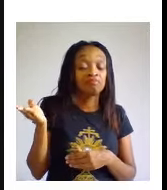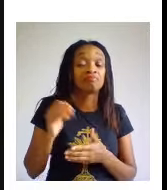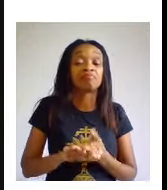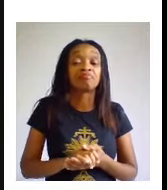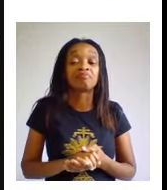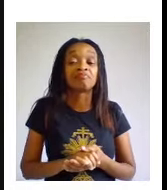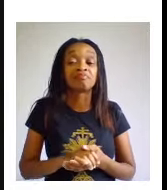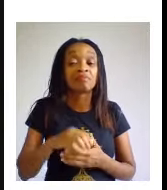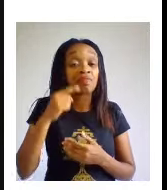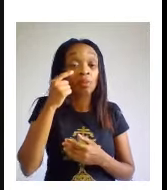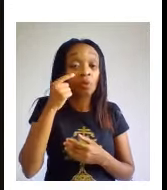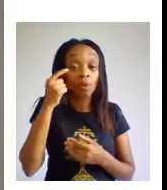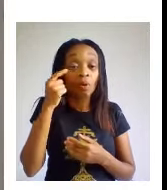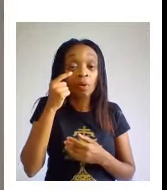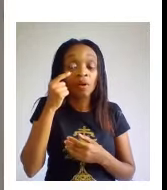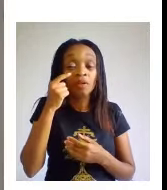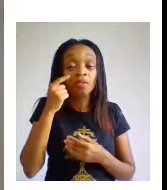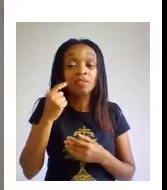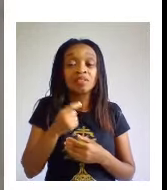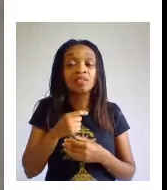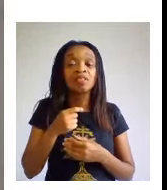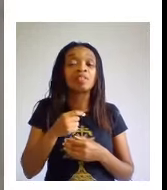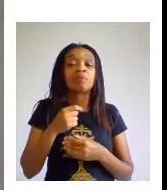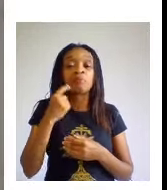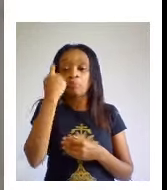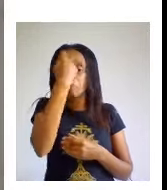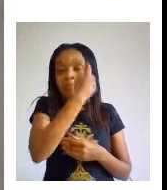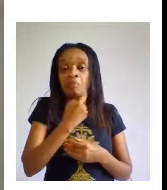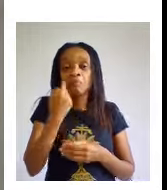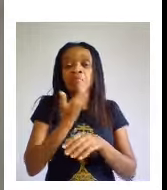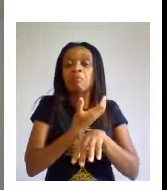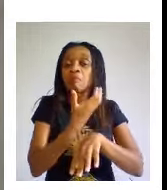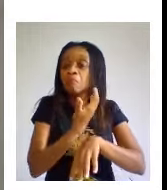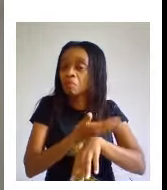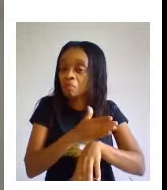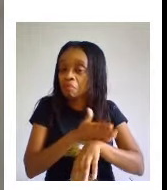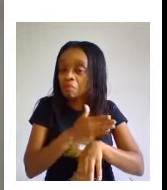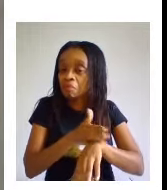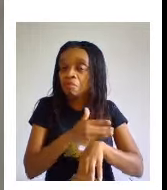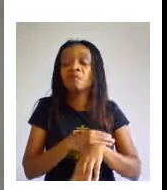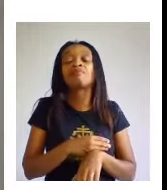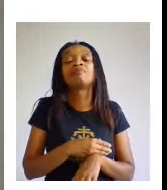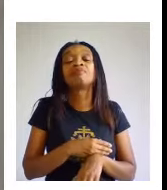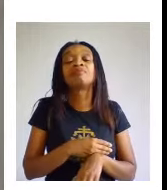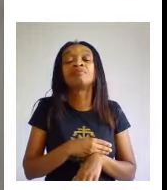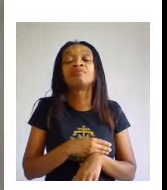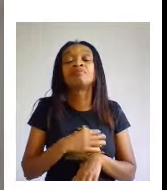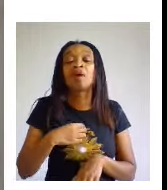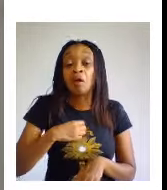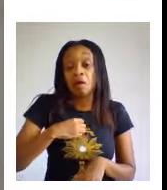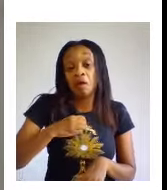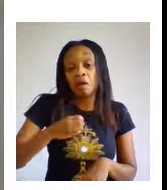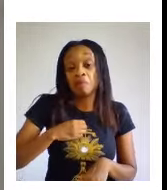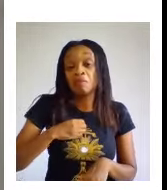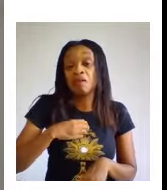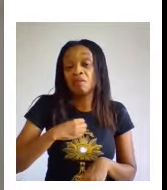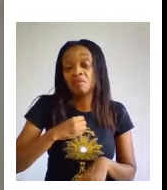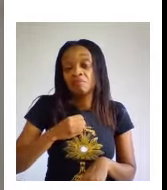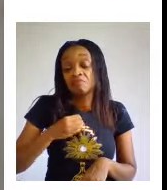grisalho, olhos castanhos esverdeados, pele branca, e ao fundo estou de